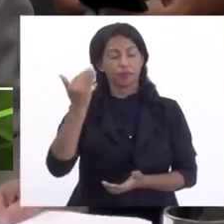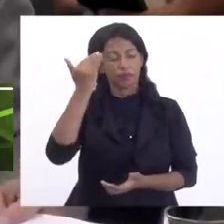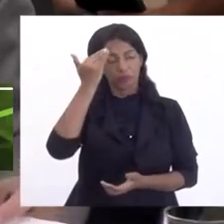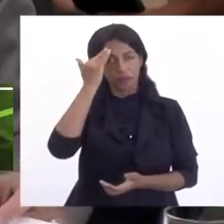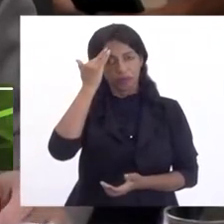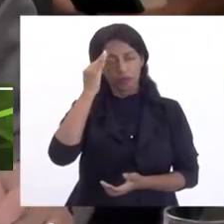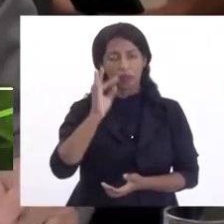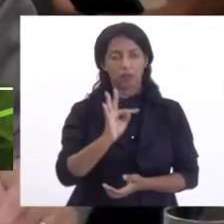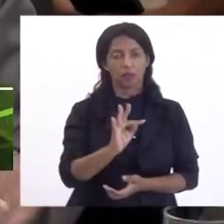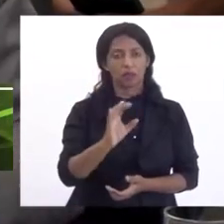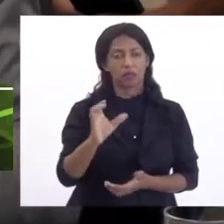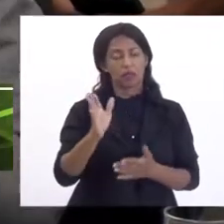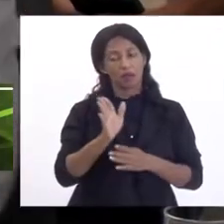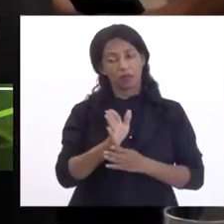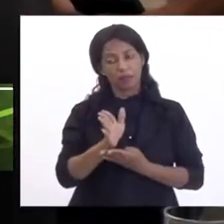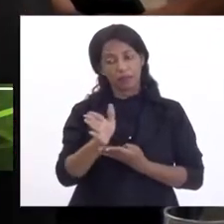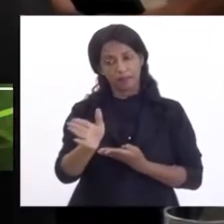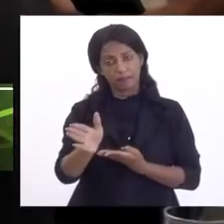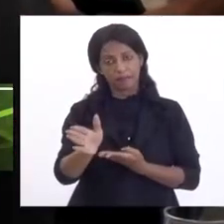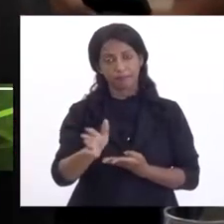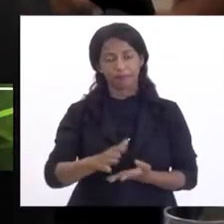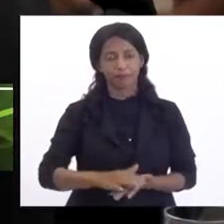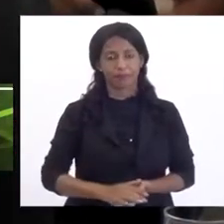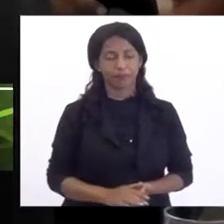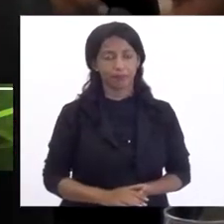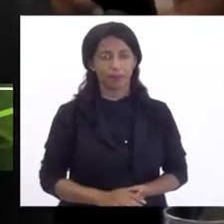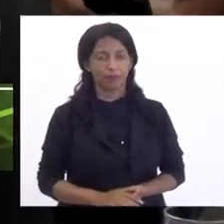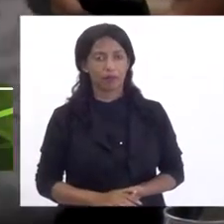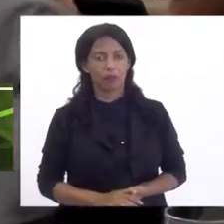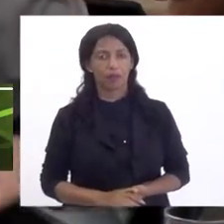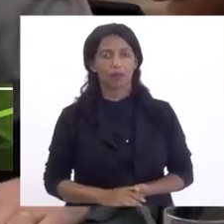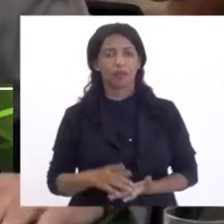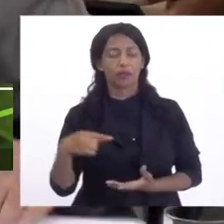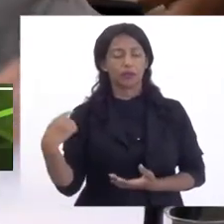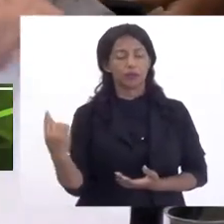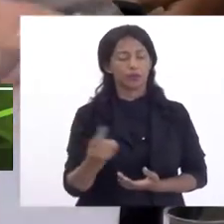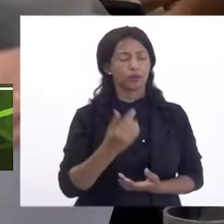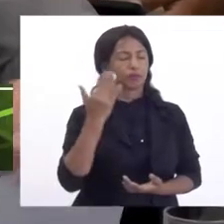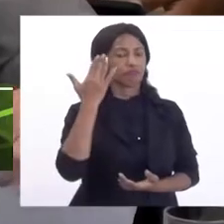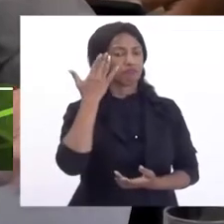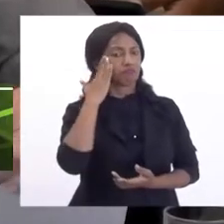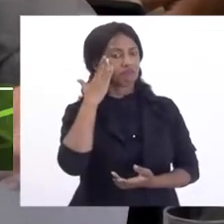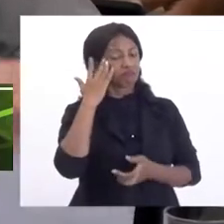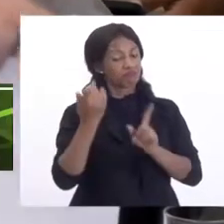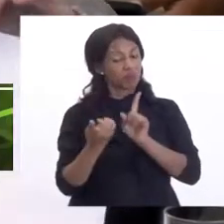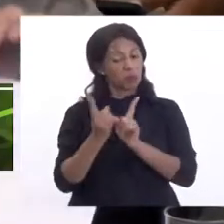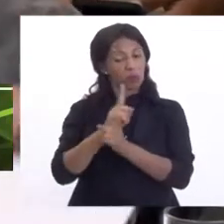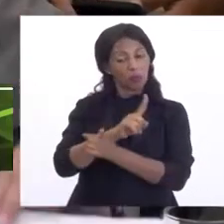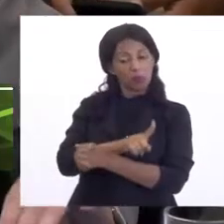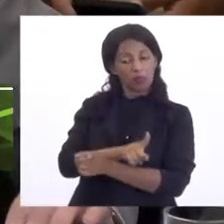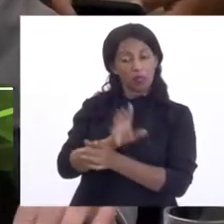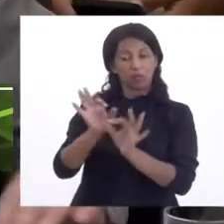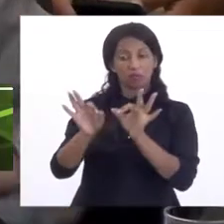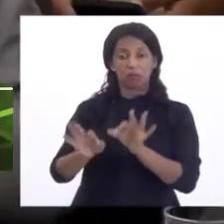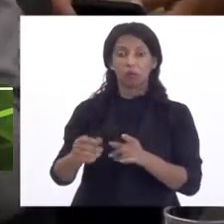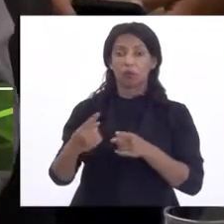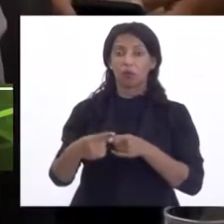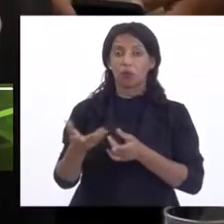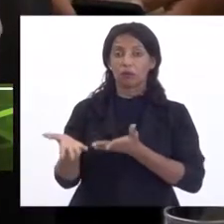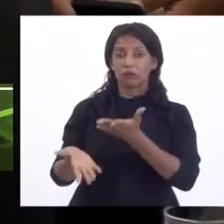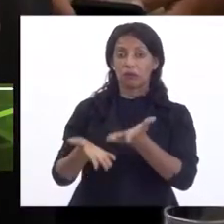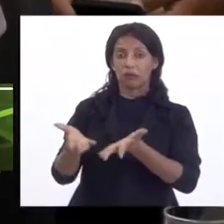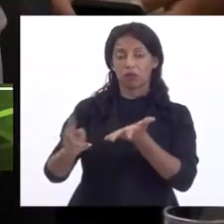entendimento do tribunal foi nessa direção. E o nosso entendimento é exatamente ao contrário, exatamente porque se trata